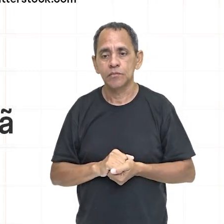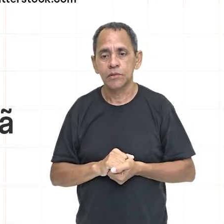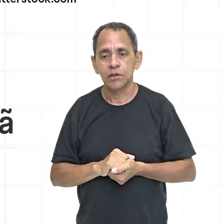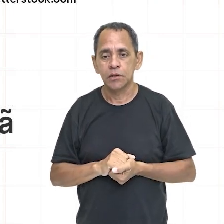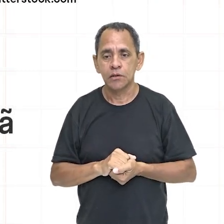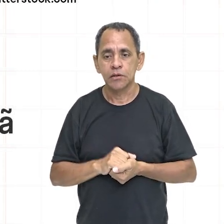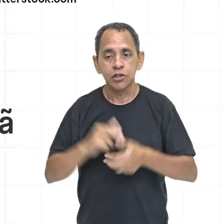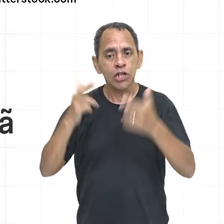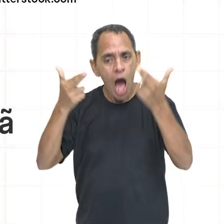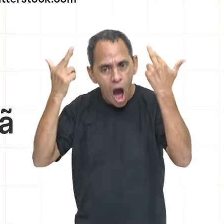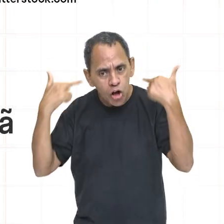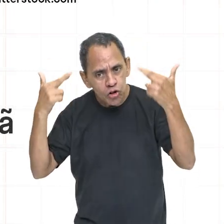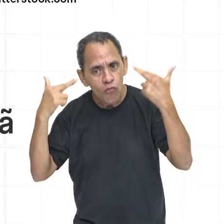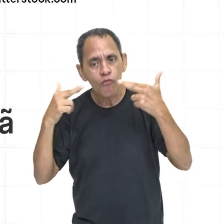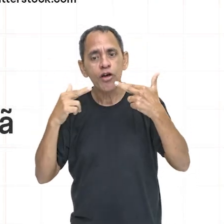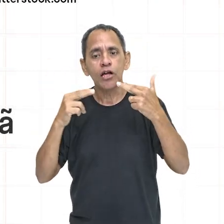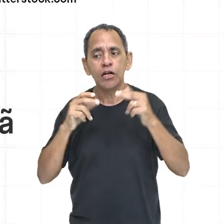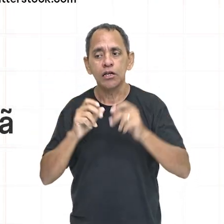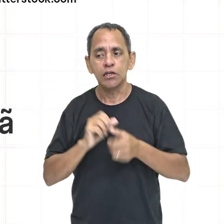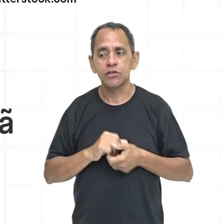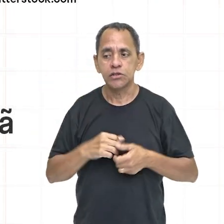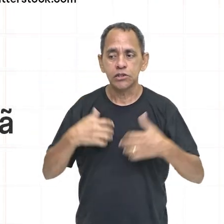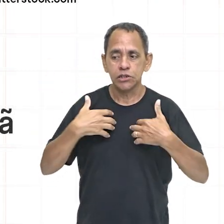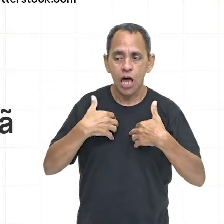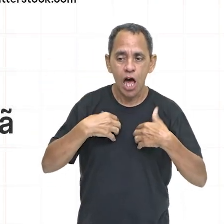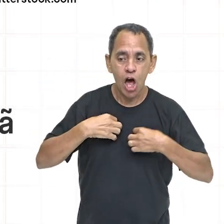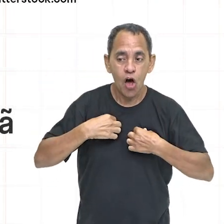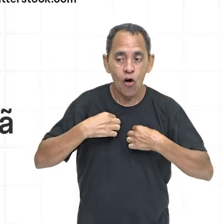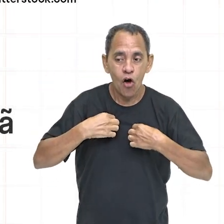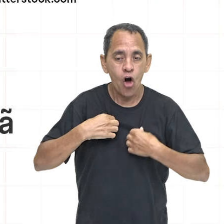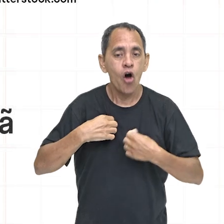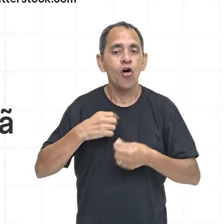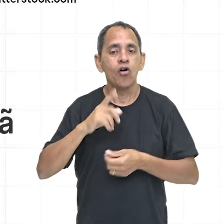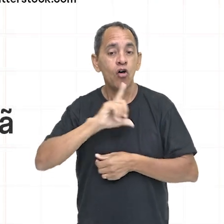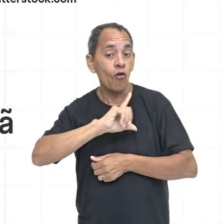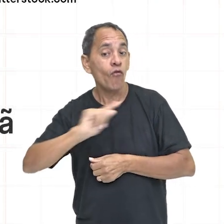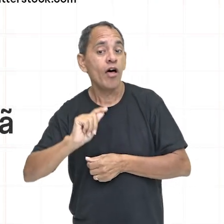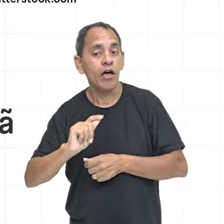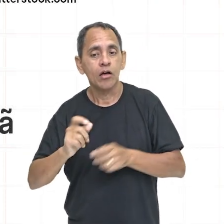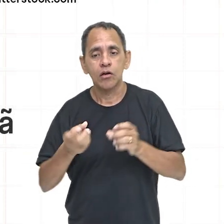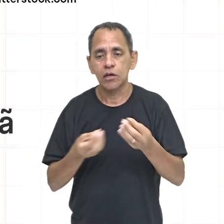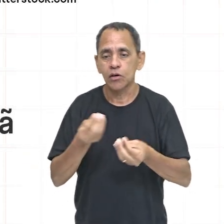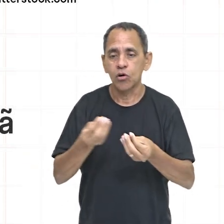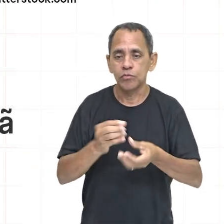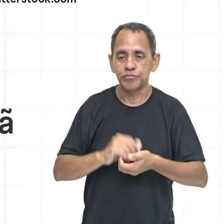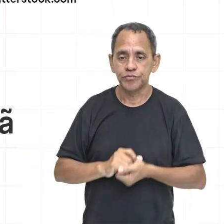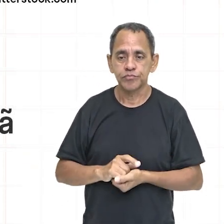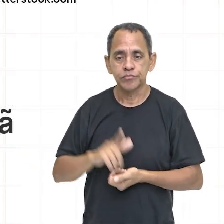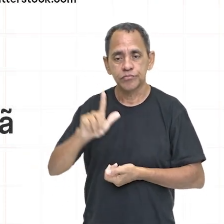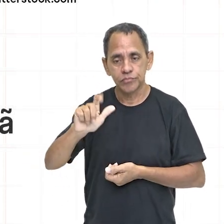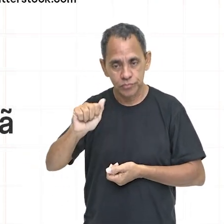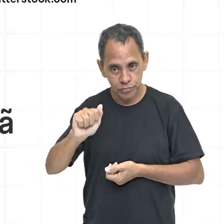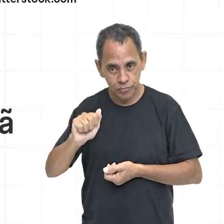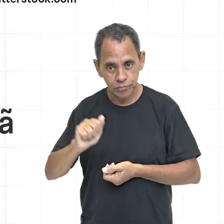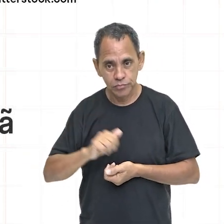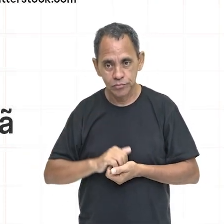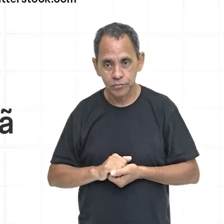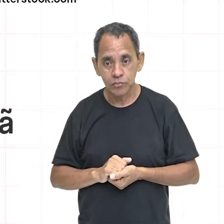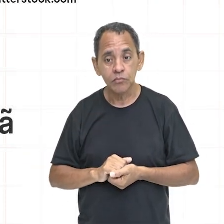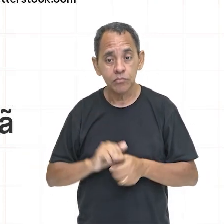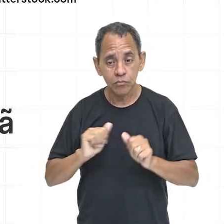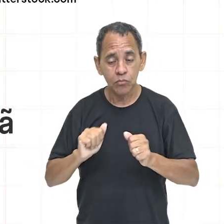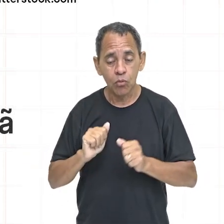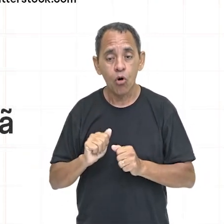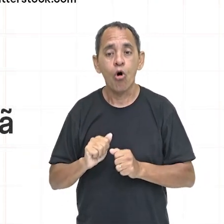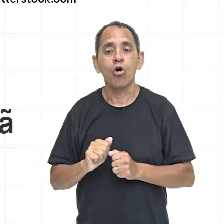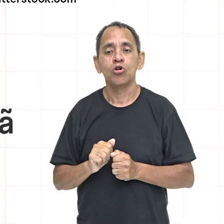somente a lã, tá? Enquanto é somente lã, elas podem estar vivas ali,